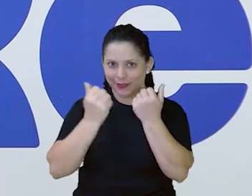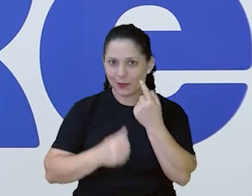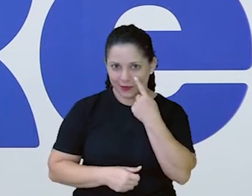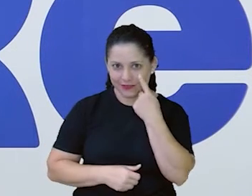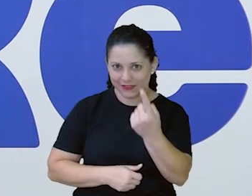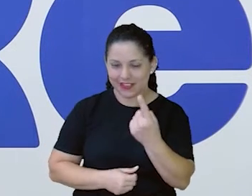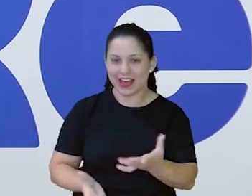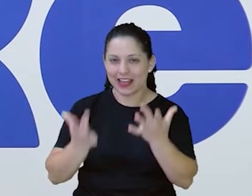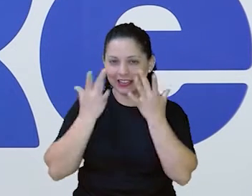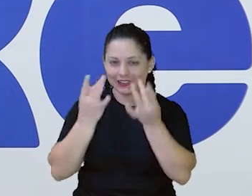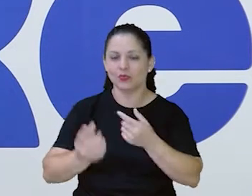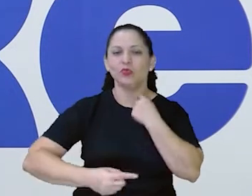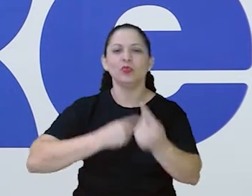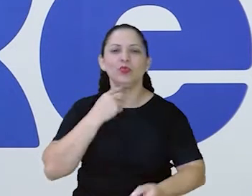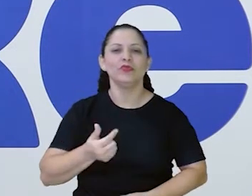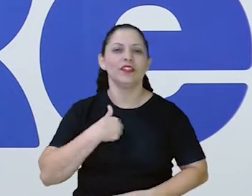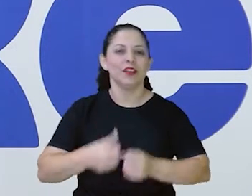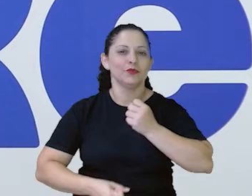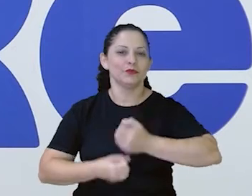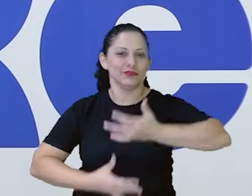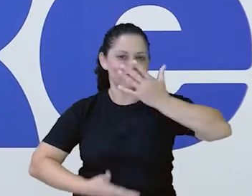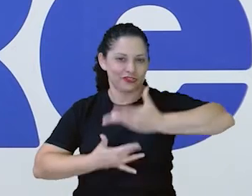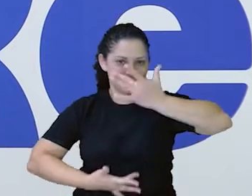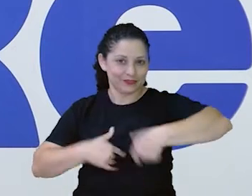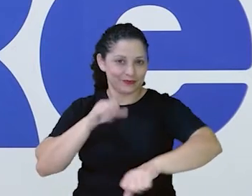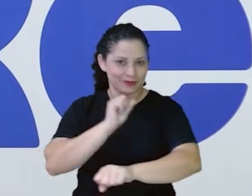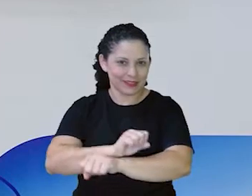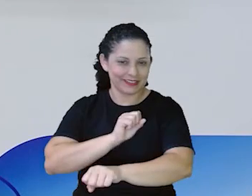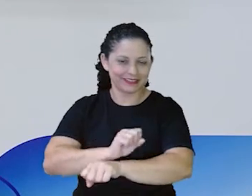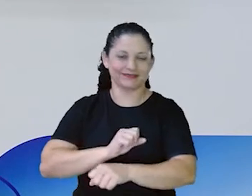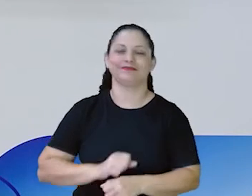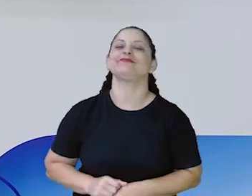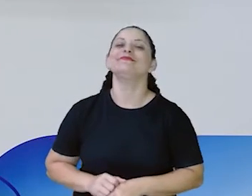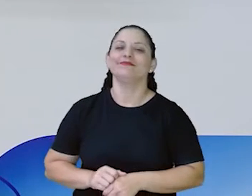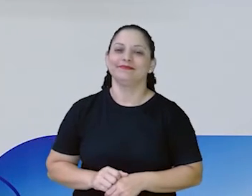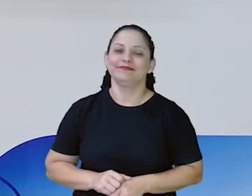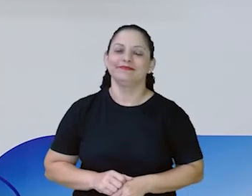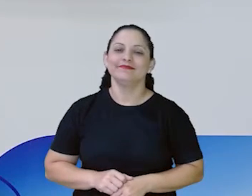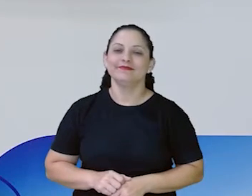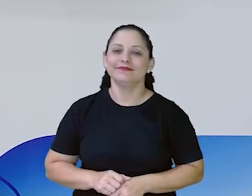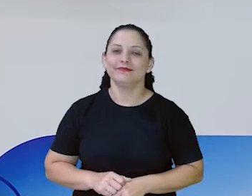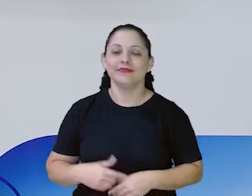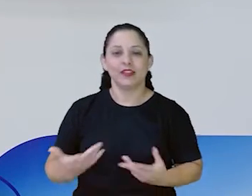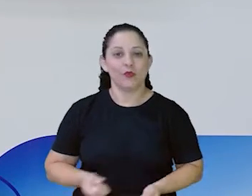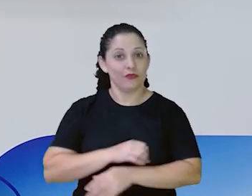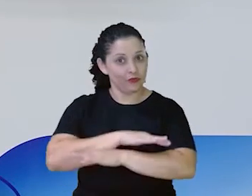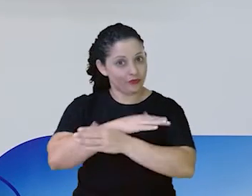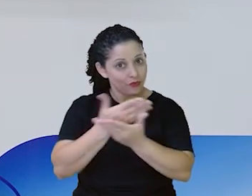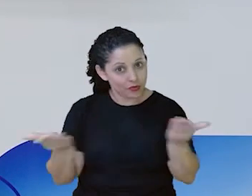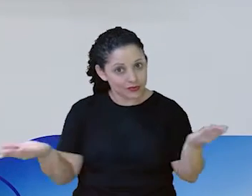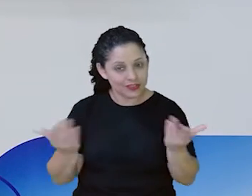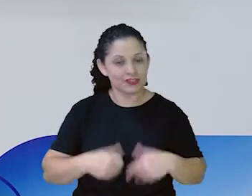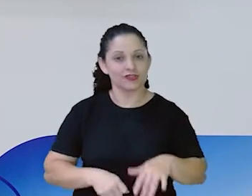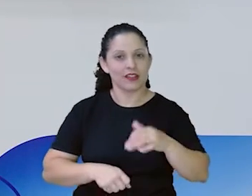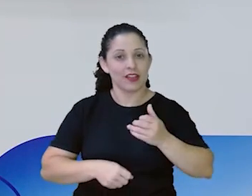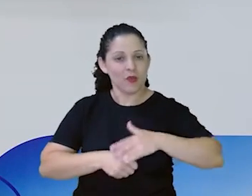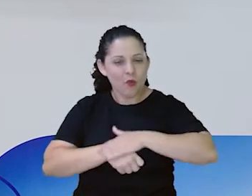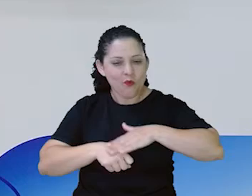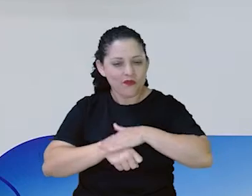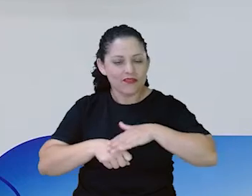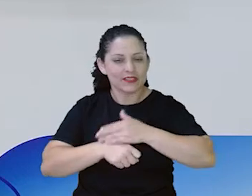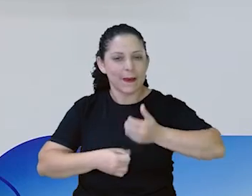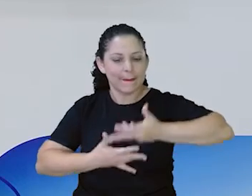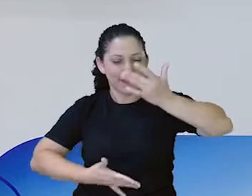postos. Qualquer dúvida, estou por aqui. E tudo bem, então vai lá, ó, conversa com a professora, ela está